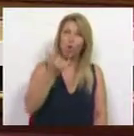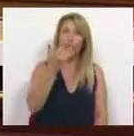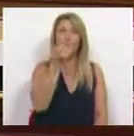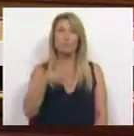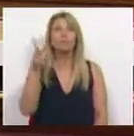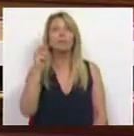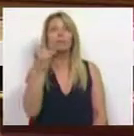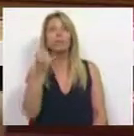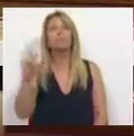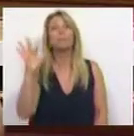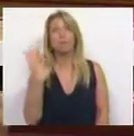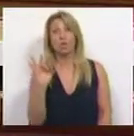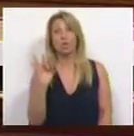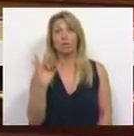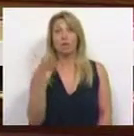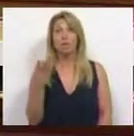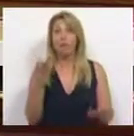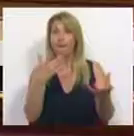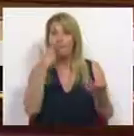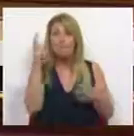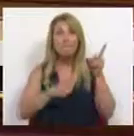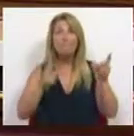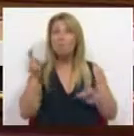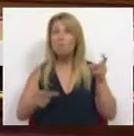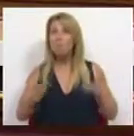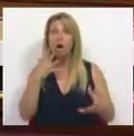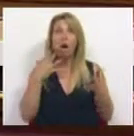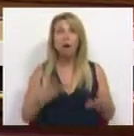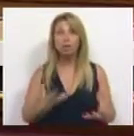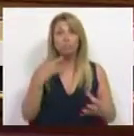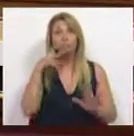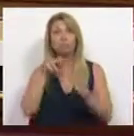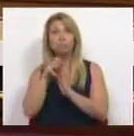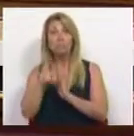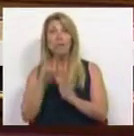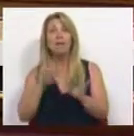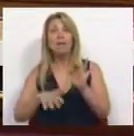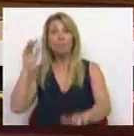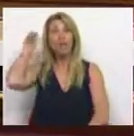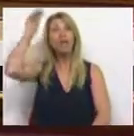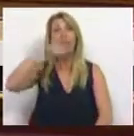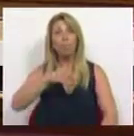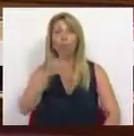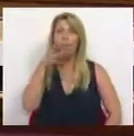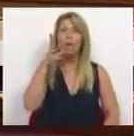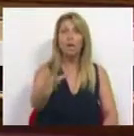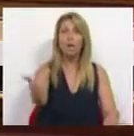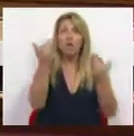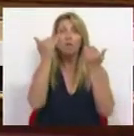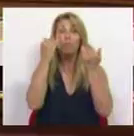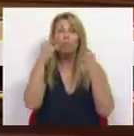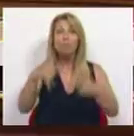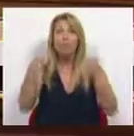2013 e 2014, muitas pessoas chegavam à Assembleia da República a dar registro de fome.